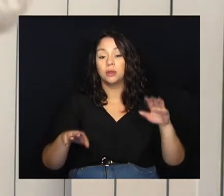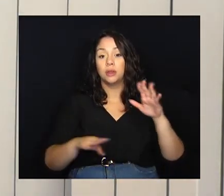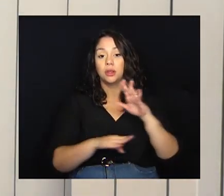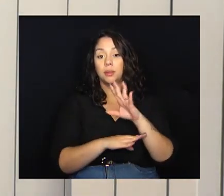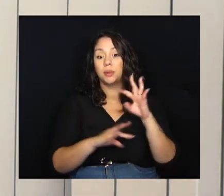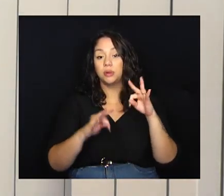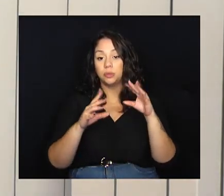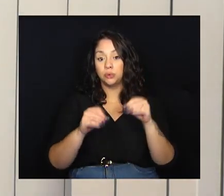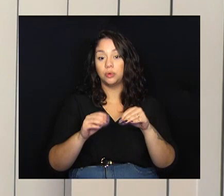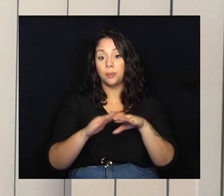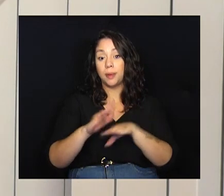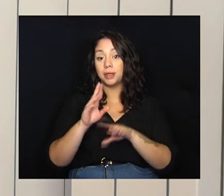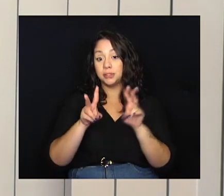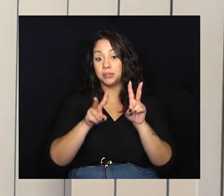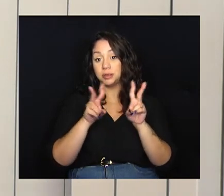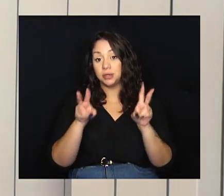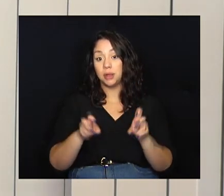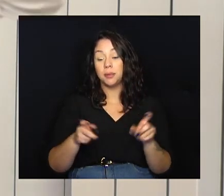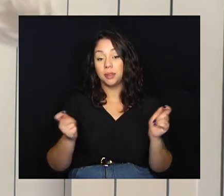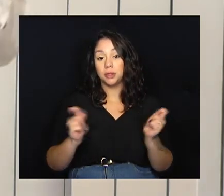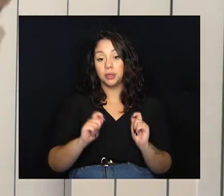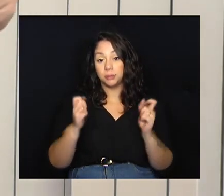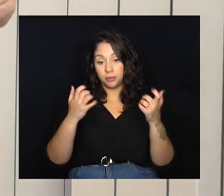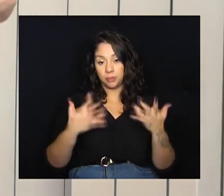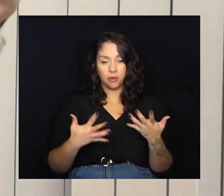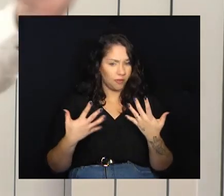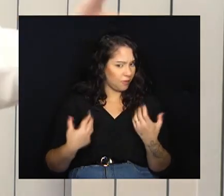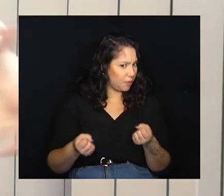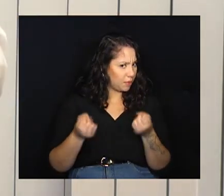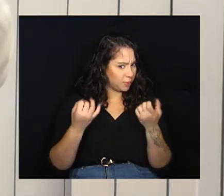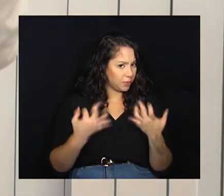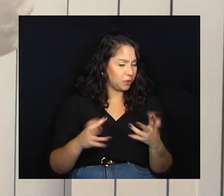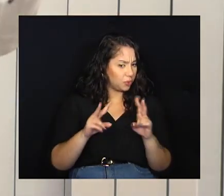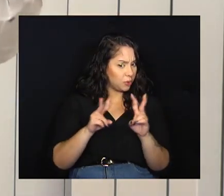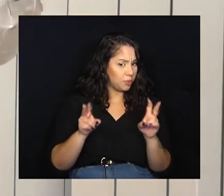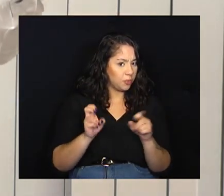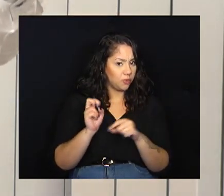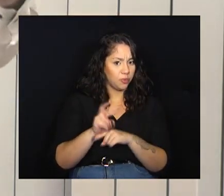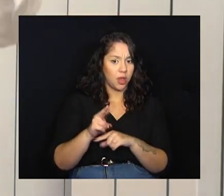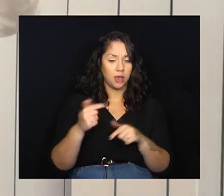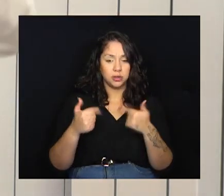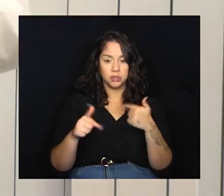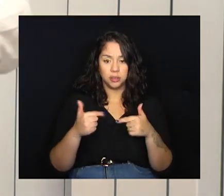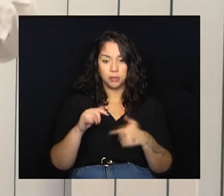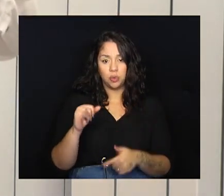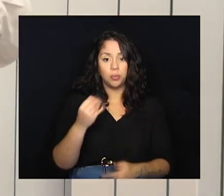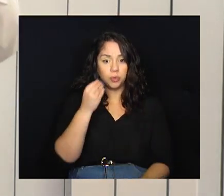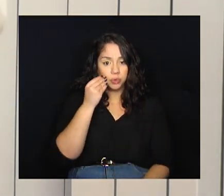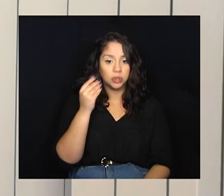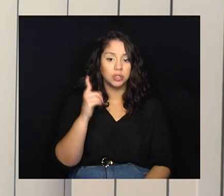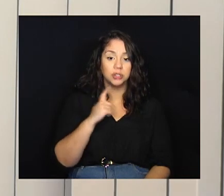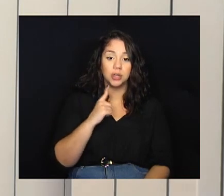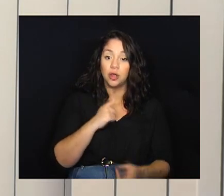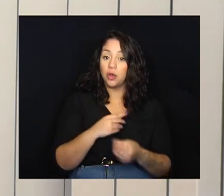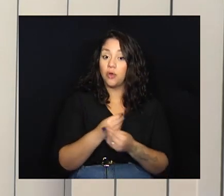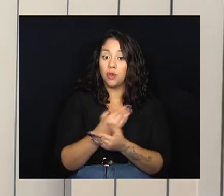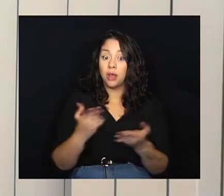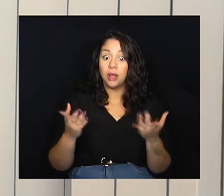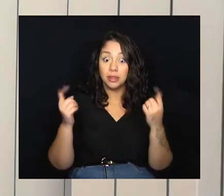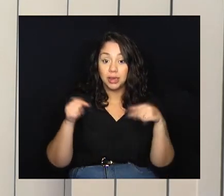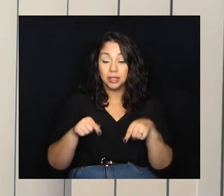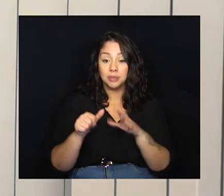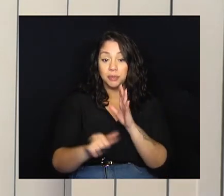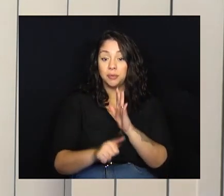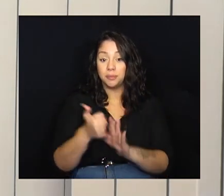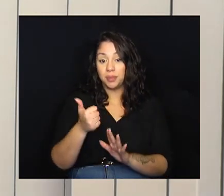tem mais assuntos para a gente poder abordar vamos falar sobre emprego agora sobre essa oportunidade que foi oferecida neste primeiro